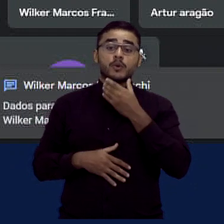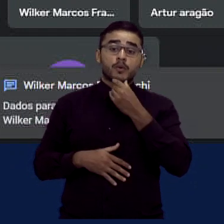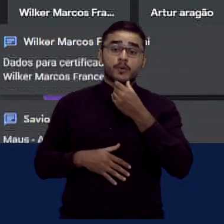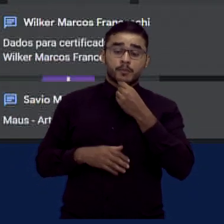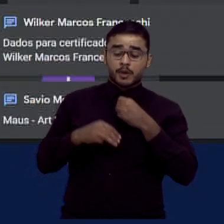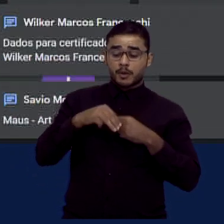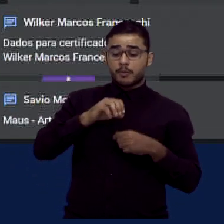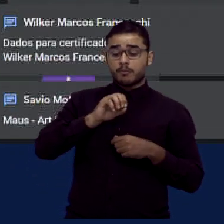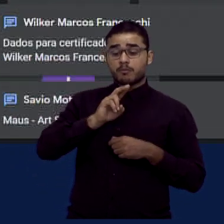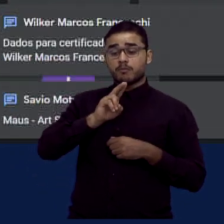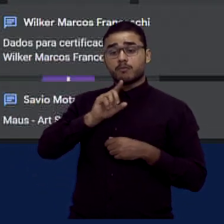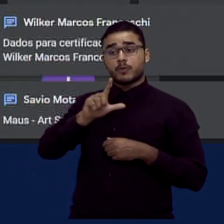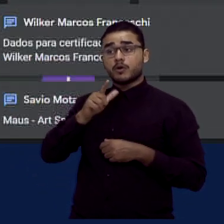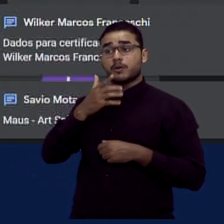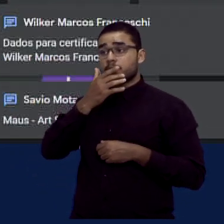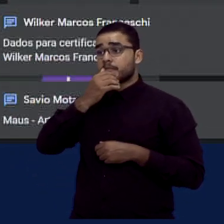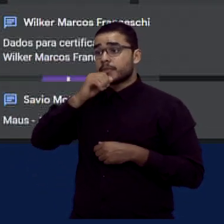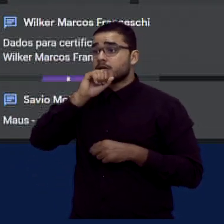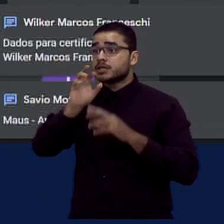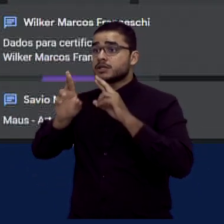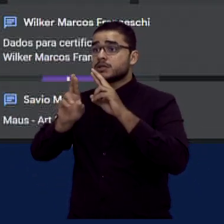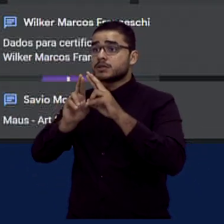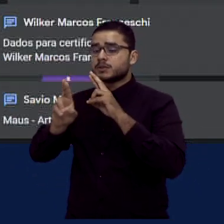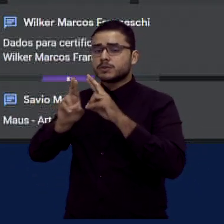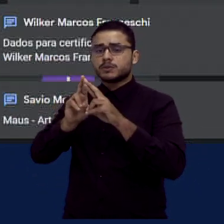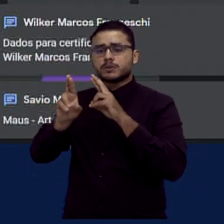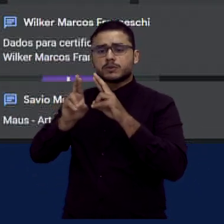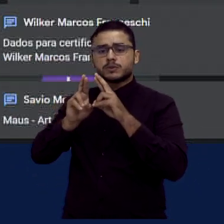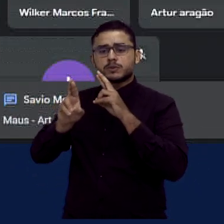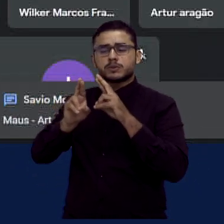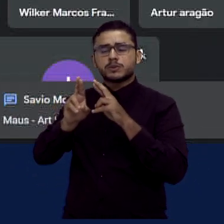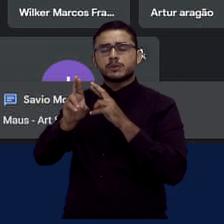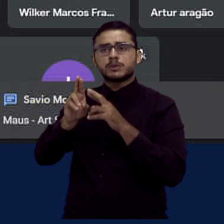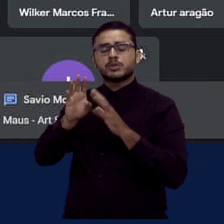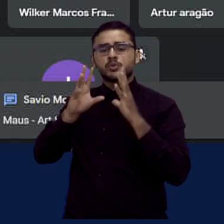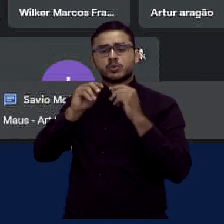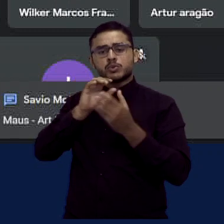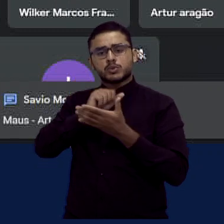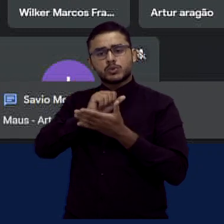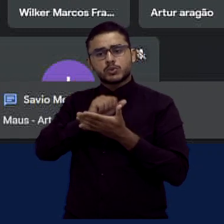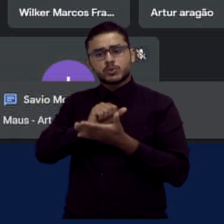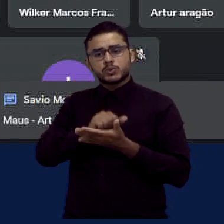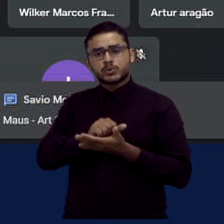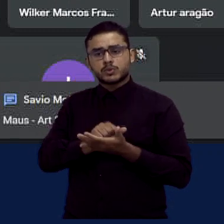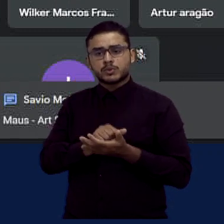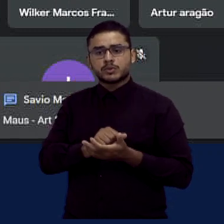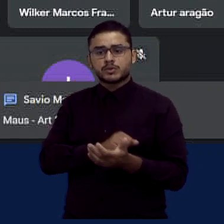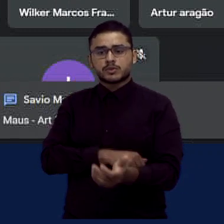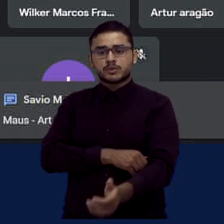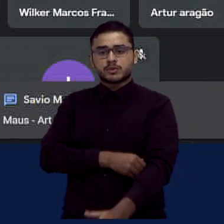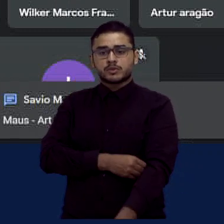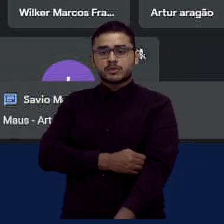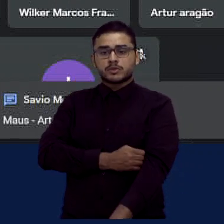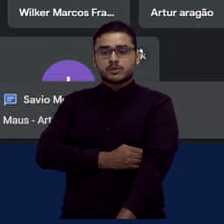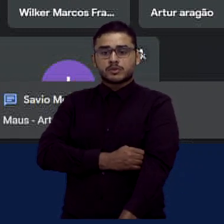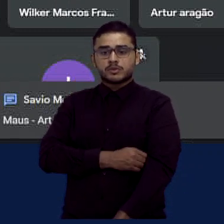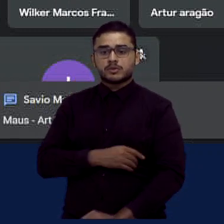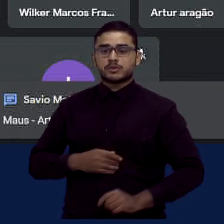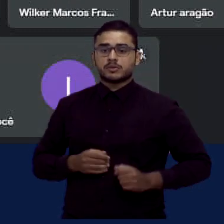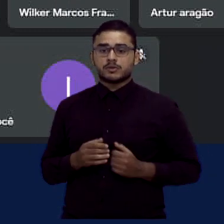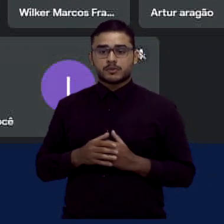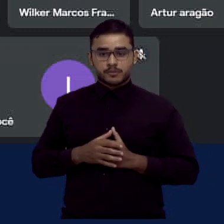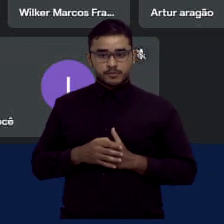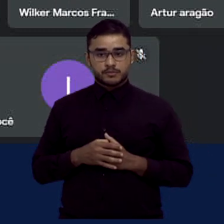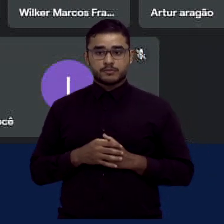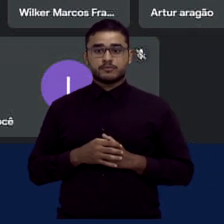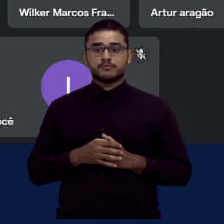certo? E ele acabou... quase que eu acertei. Botei um L a mais que não deveria ter,